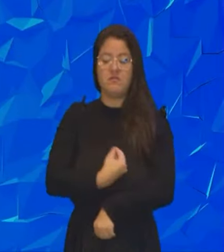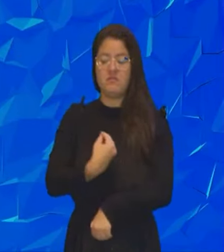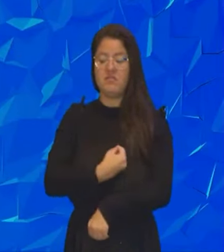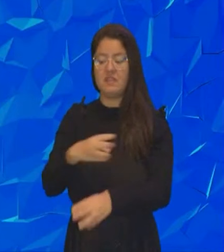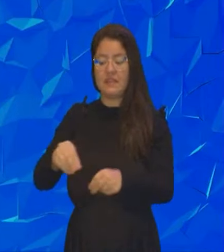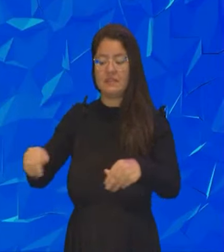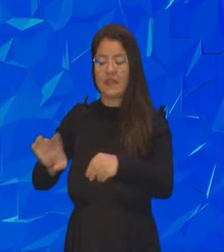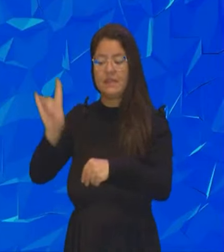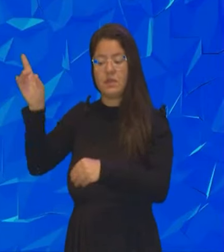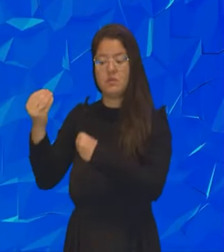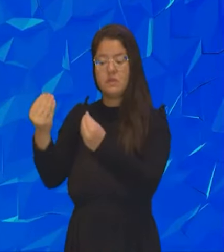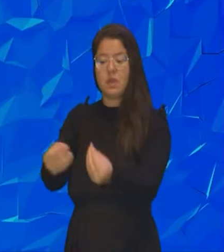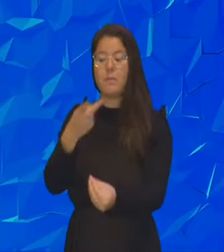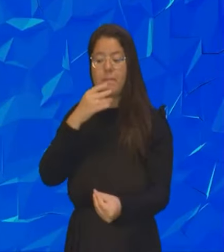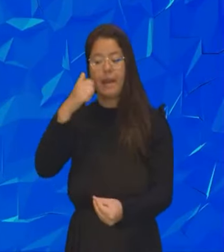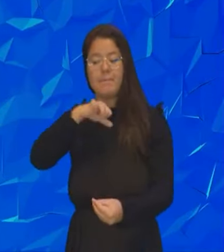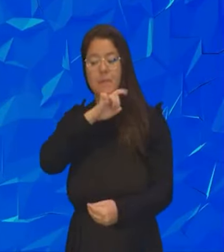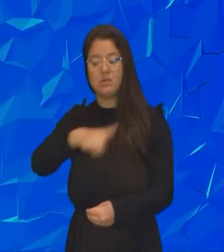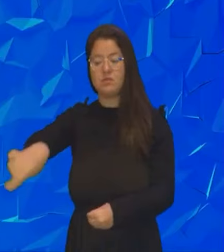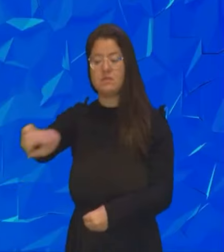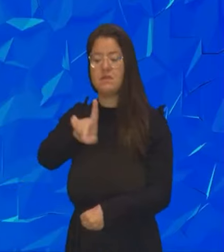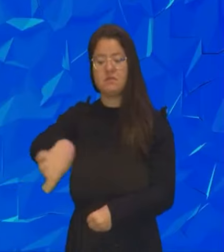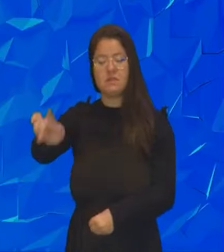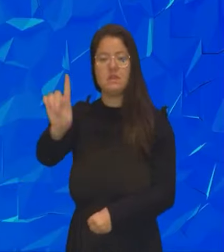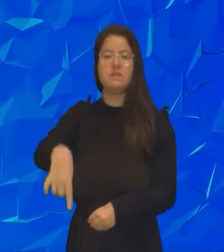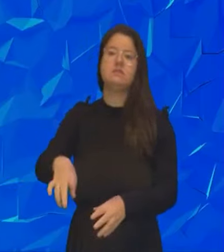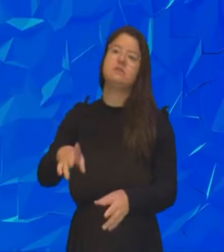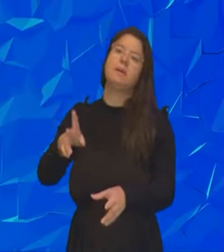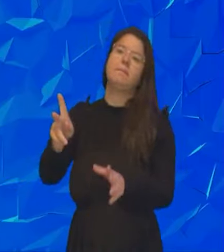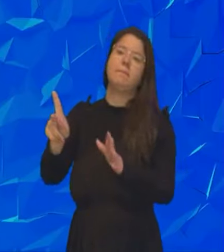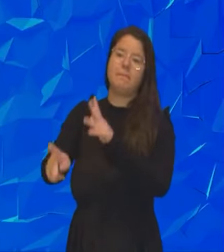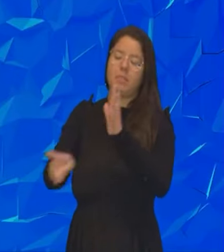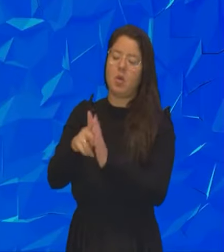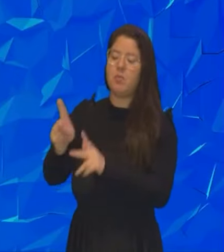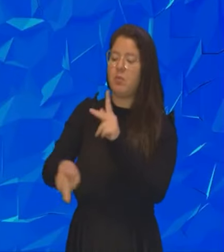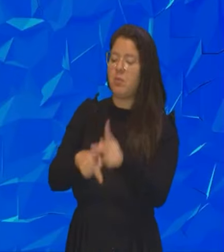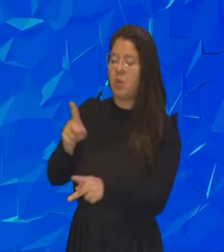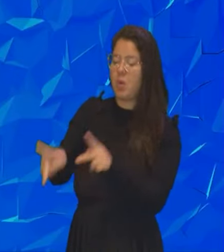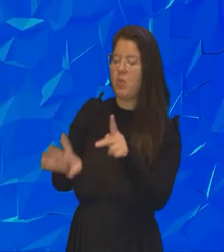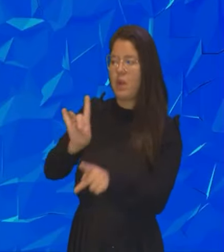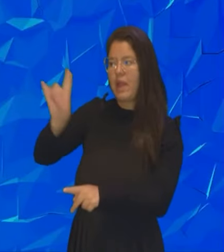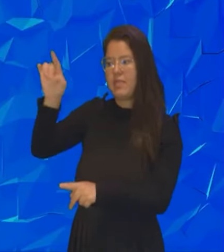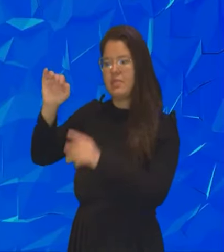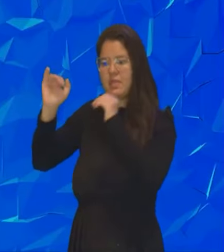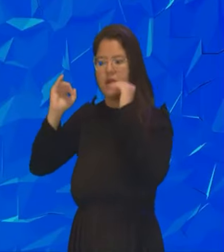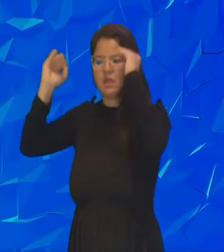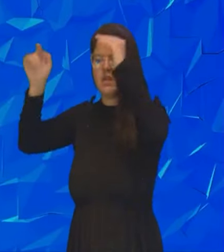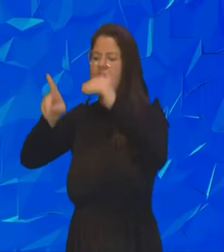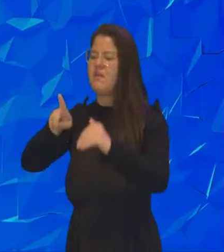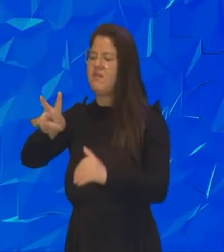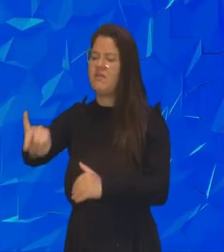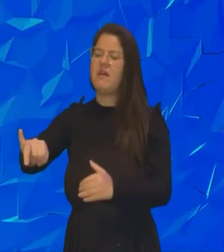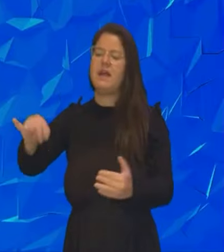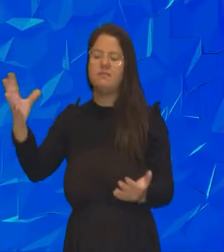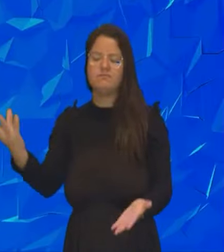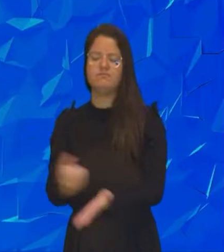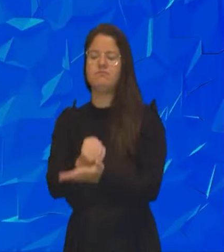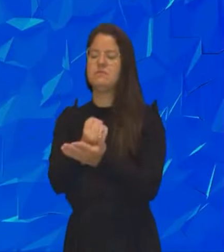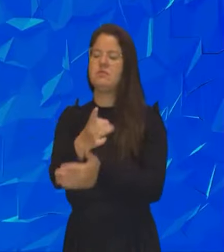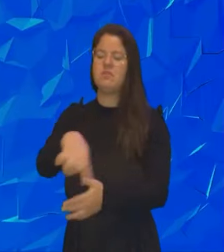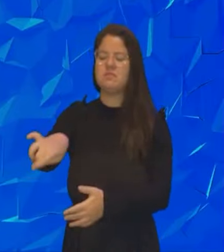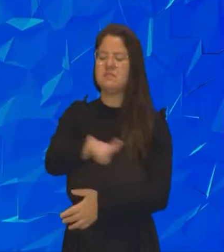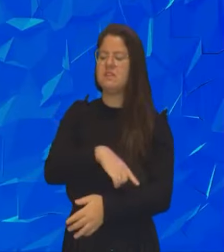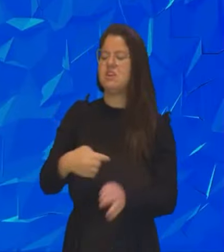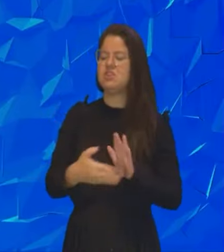pais. Vocês serão o meu povo, e eu serei o seu Deus. Eu os livrarei de todas as suas impurezas.